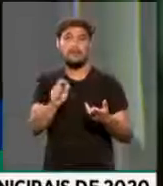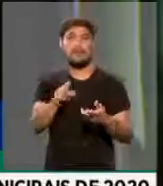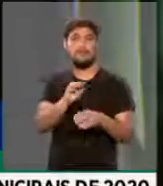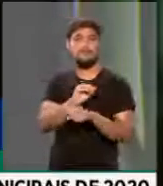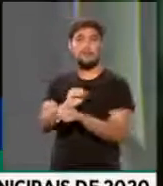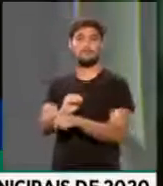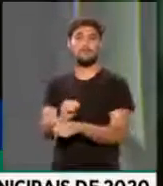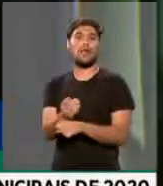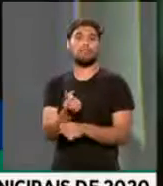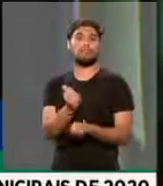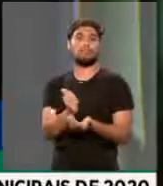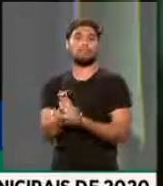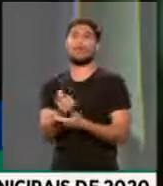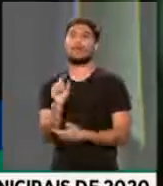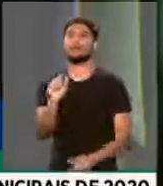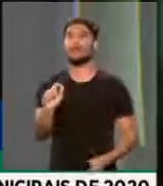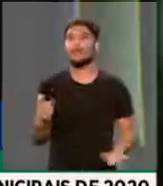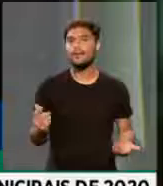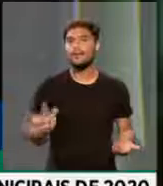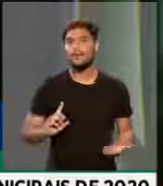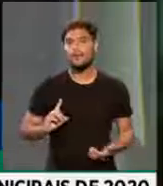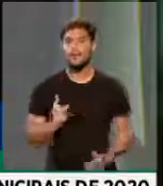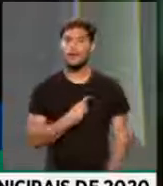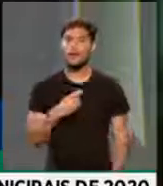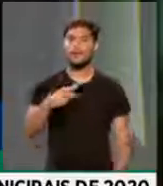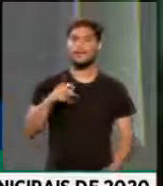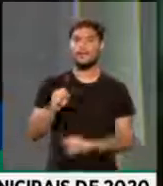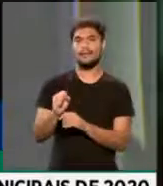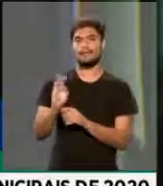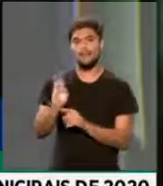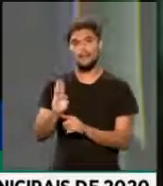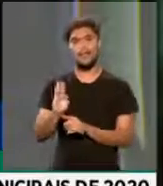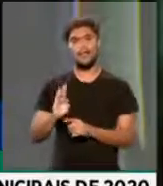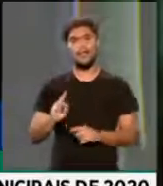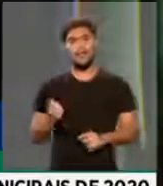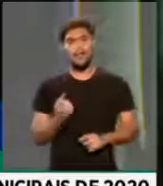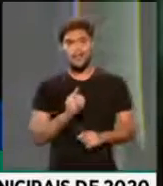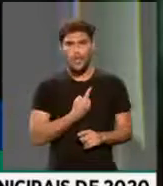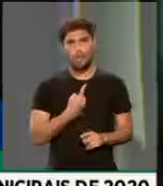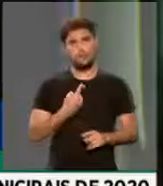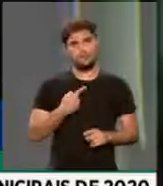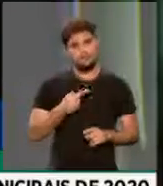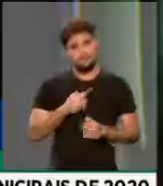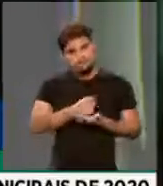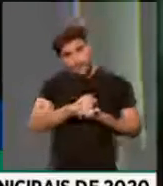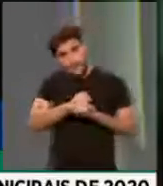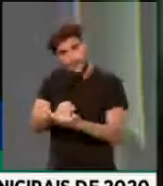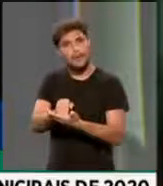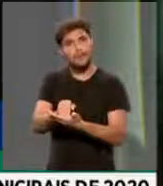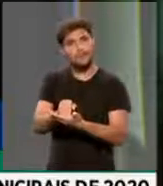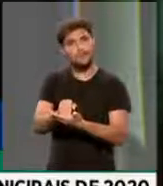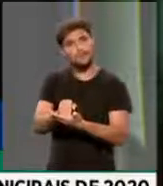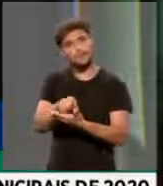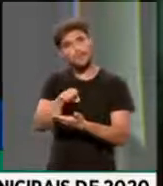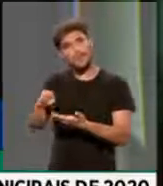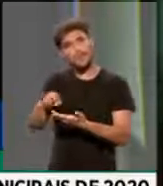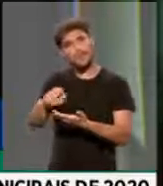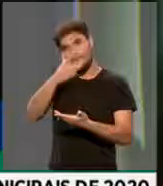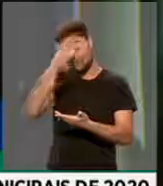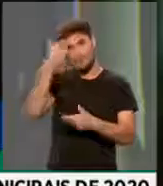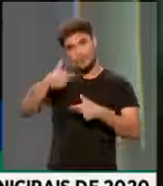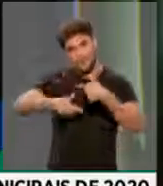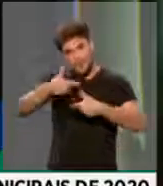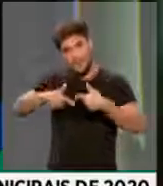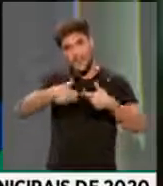proteção. Nós do PSB queremos manifestar a nossa integral solidariedade com os entregadores